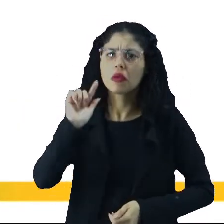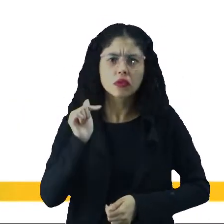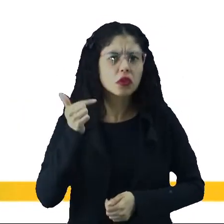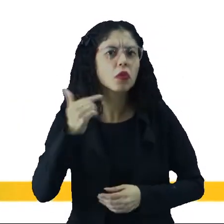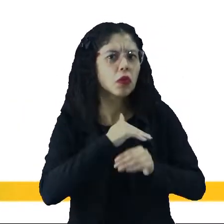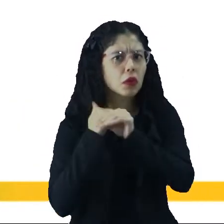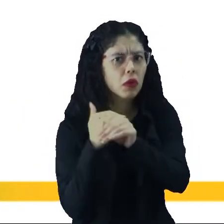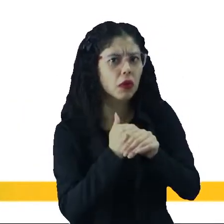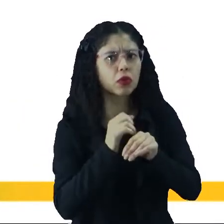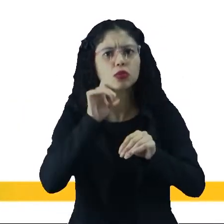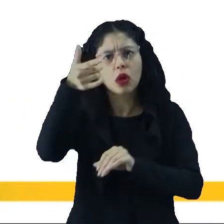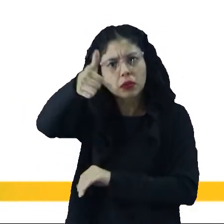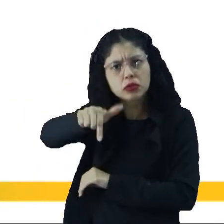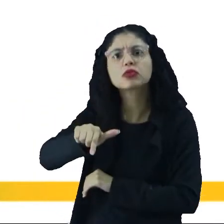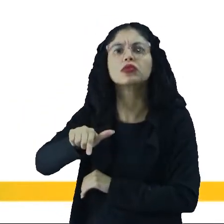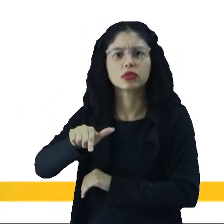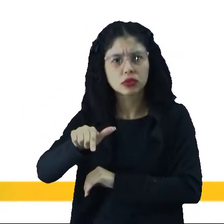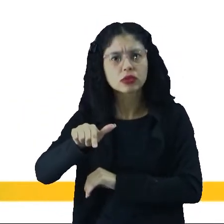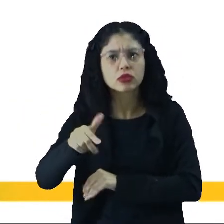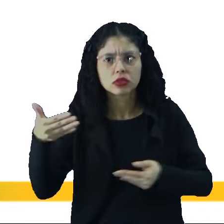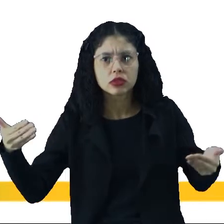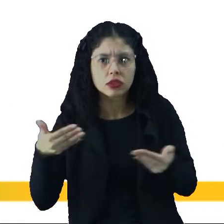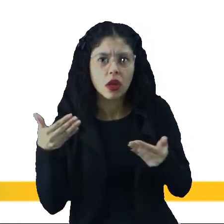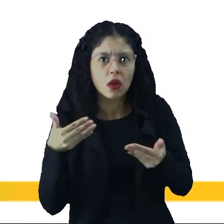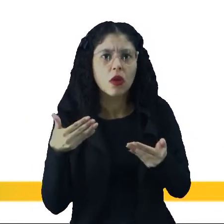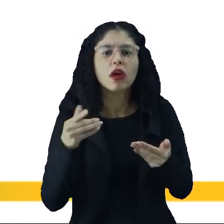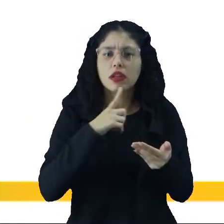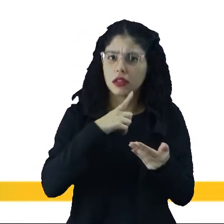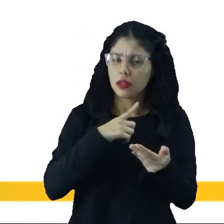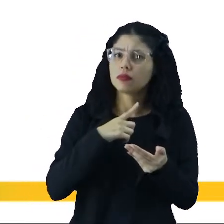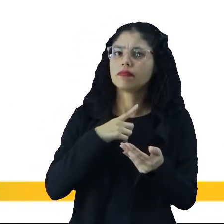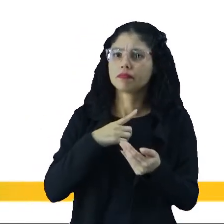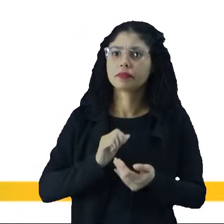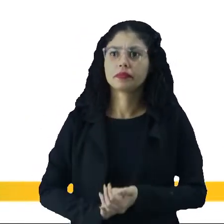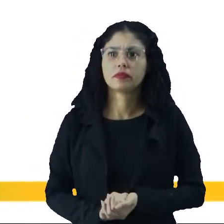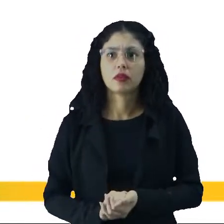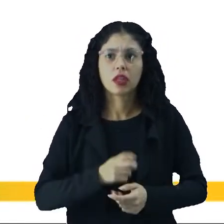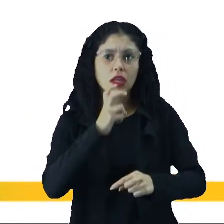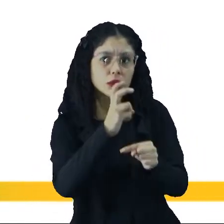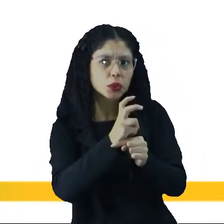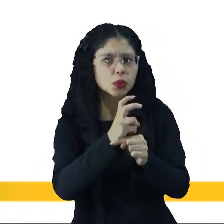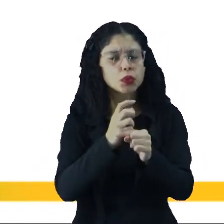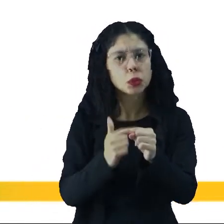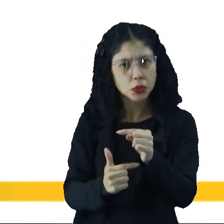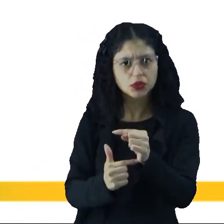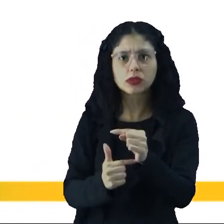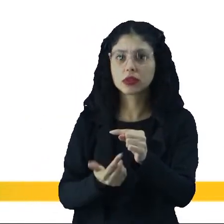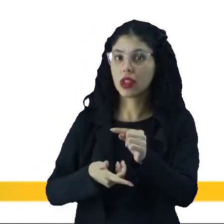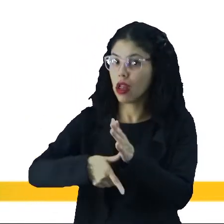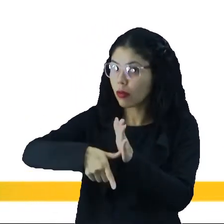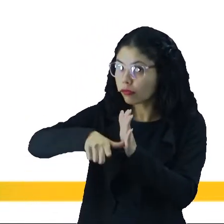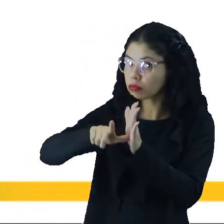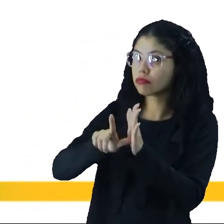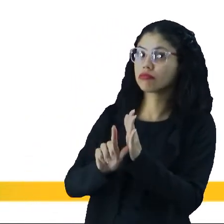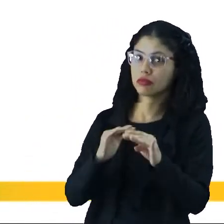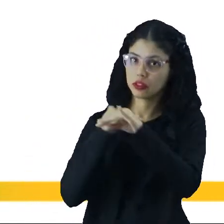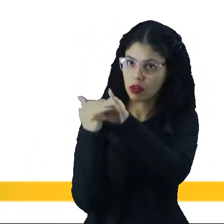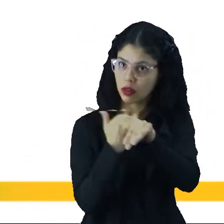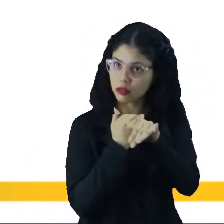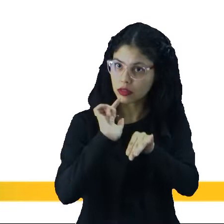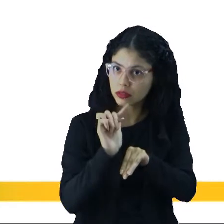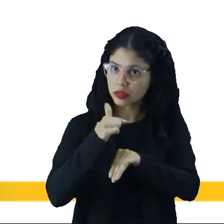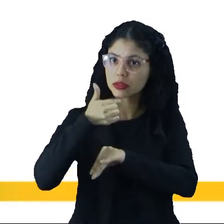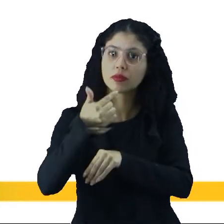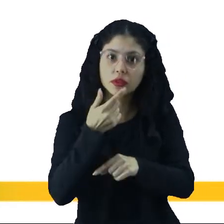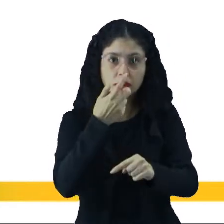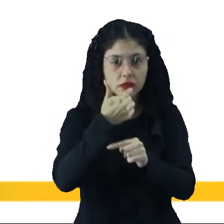depois da igualdade? Basta repetir. Agora que vai vir um esquema. 5 sobre 2 é a base antes da igualdade. E depois da igualdade